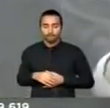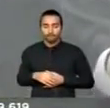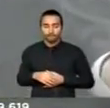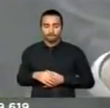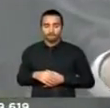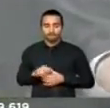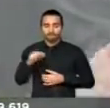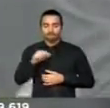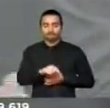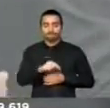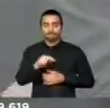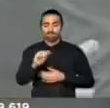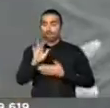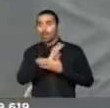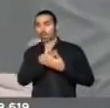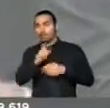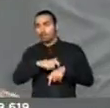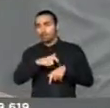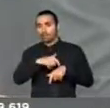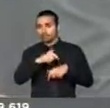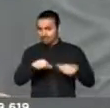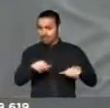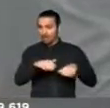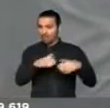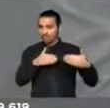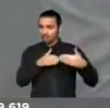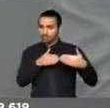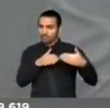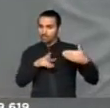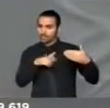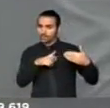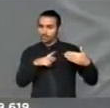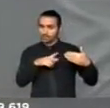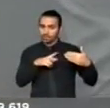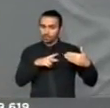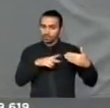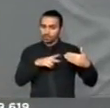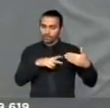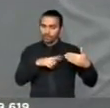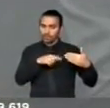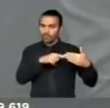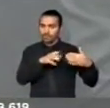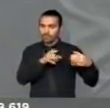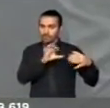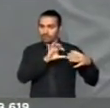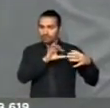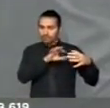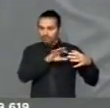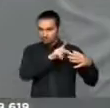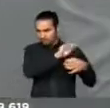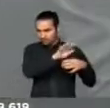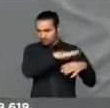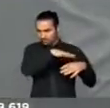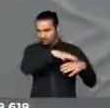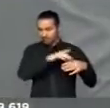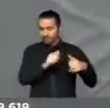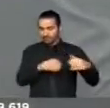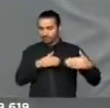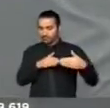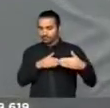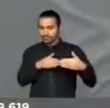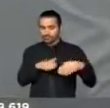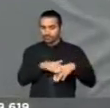alguns momentos, em conversas particulares com membros da cúpula do governo, sai